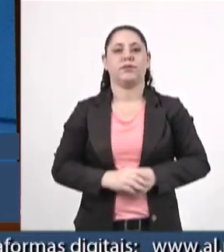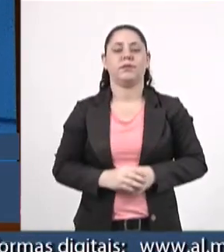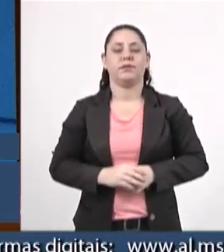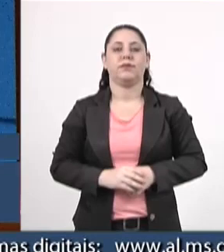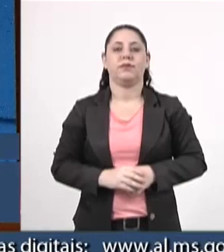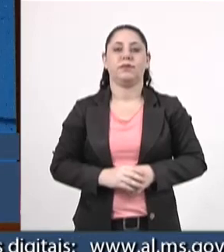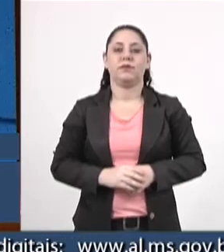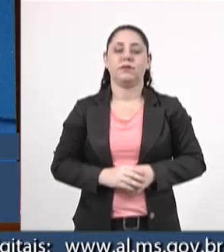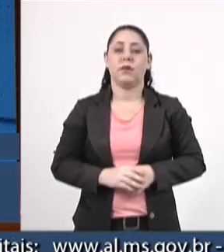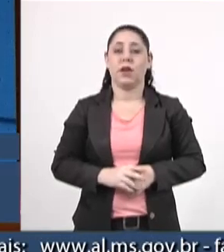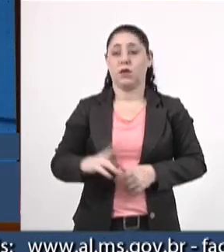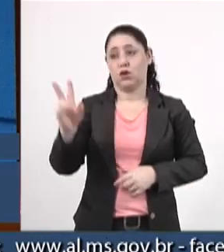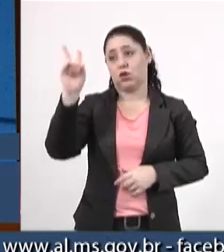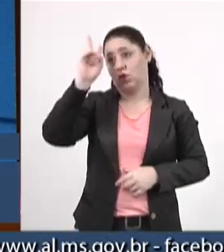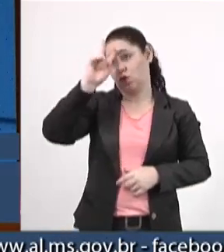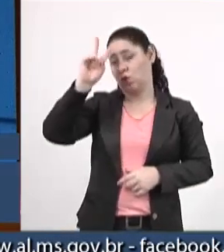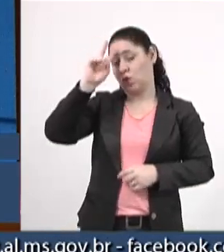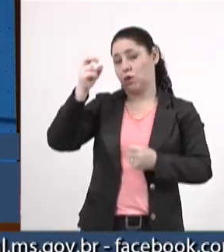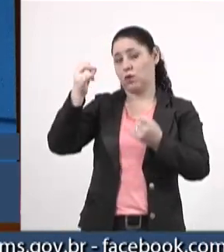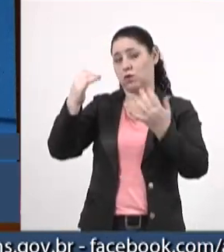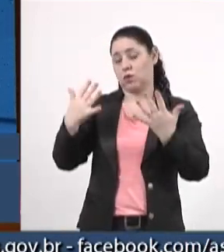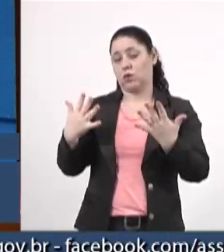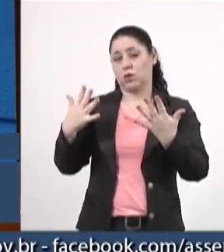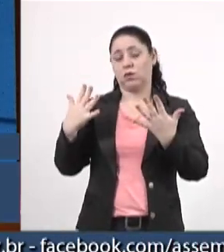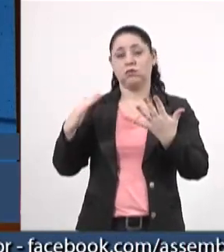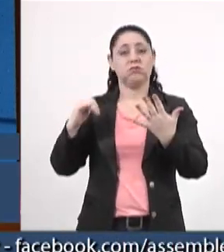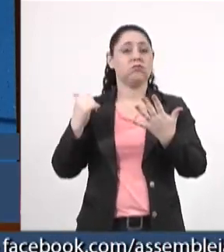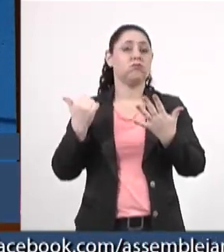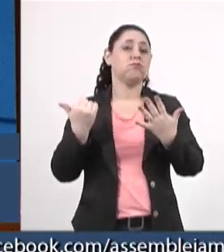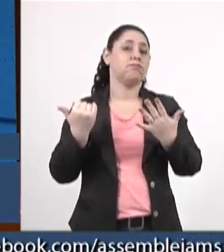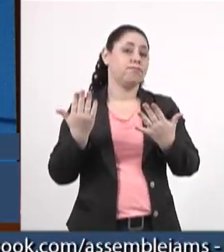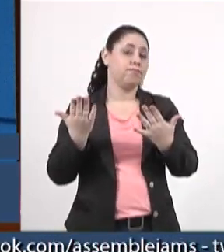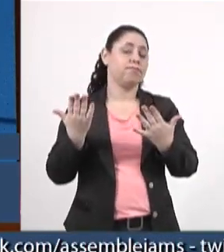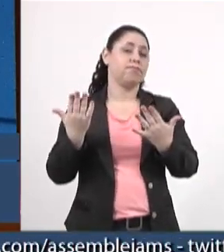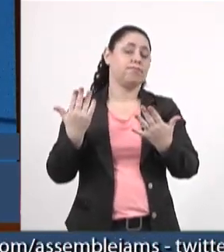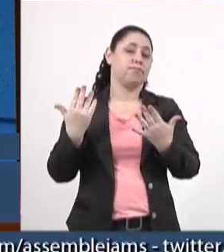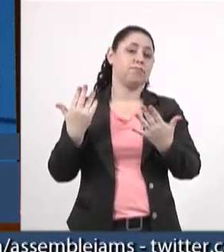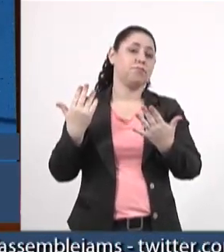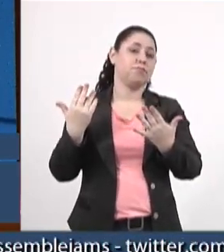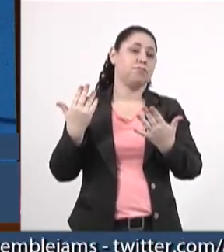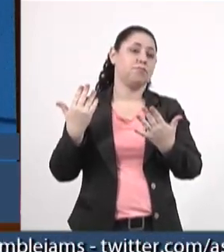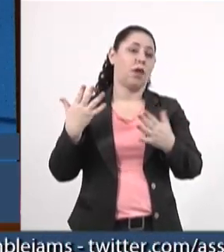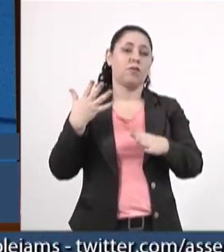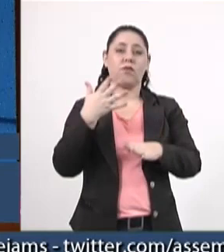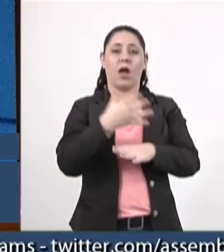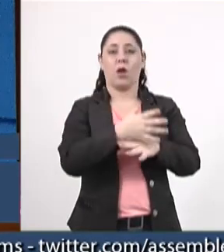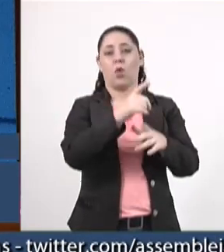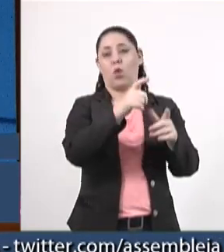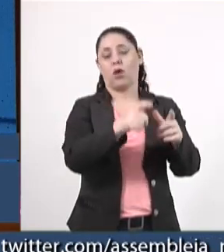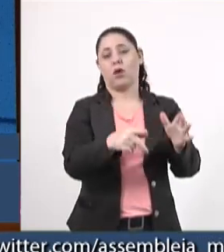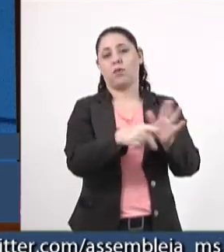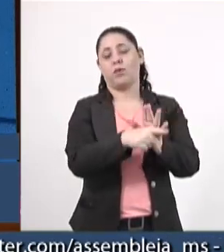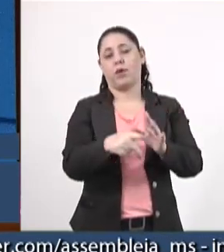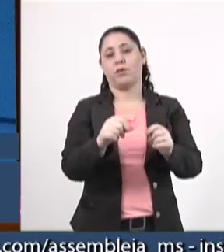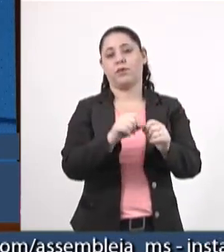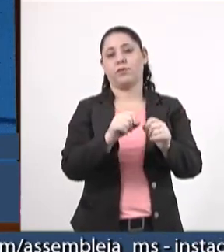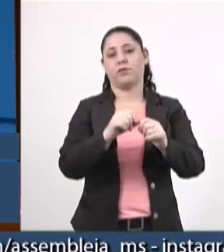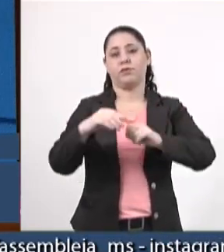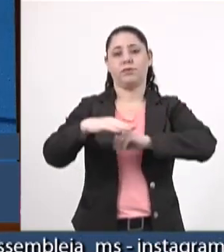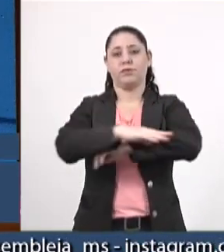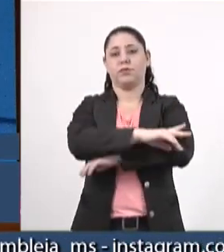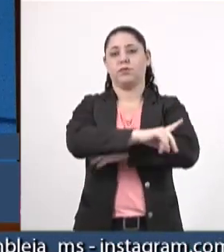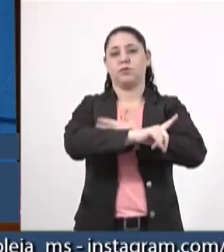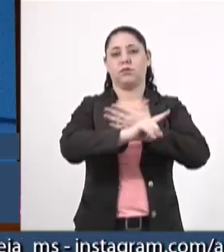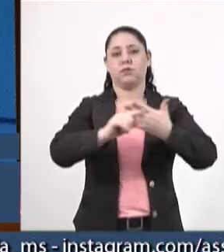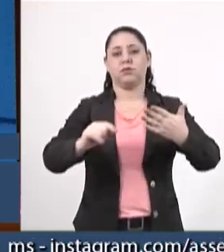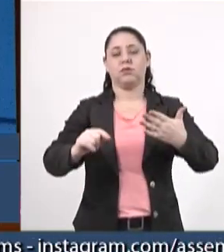Ele diz a lenda que, certa feita, ele apareceu num trecho, estava fazendo uma rodovia no Pantanal,